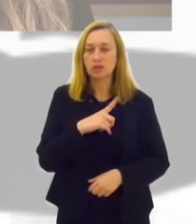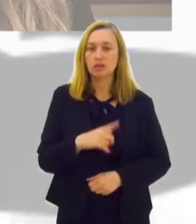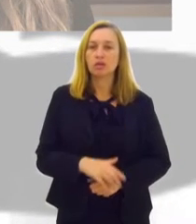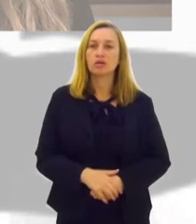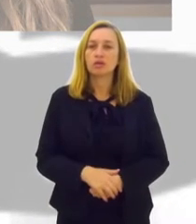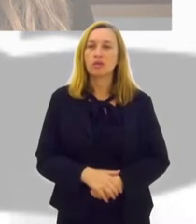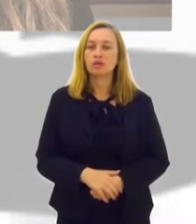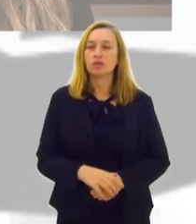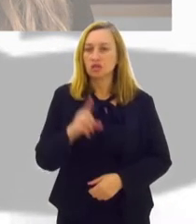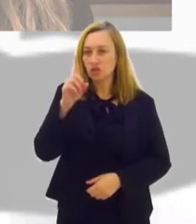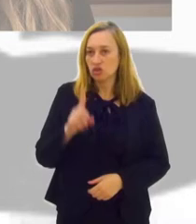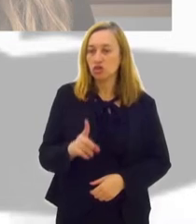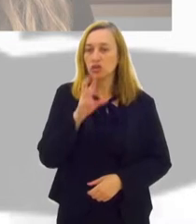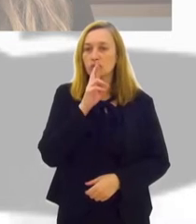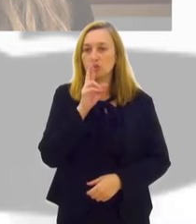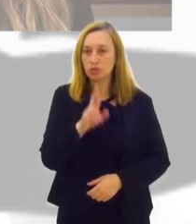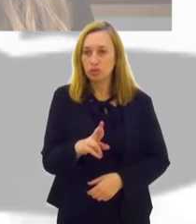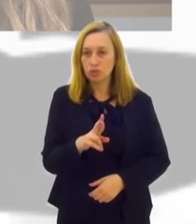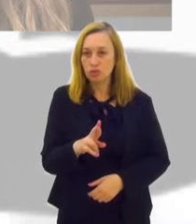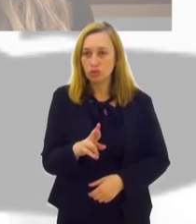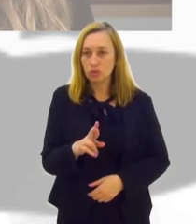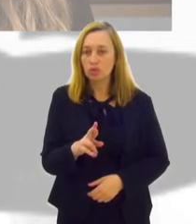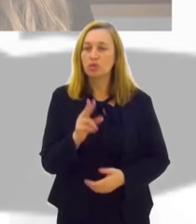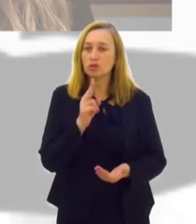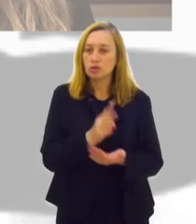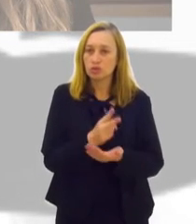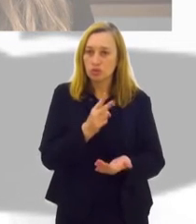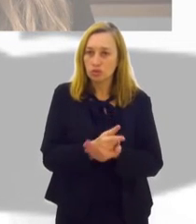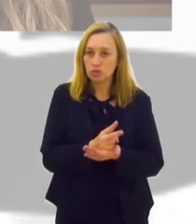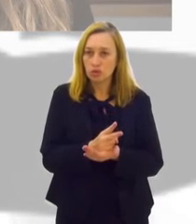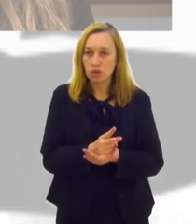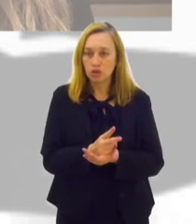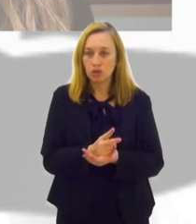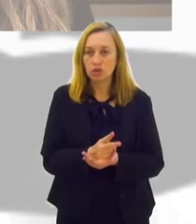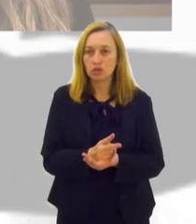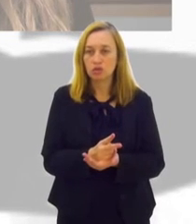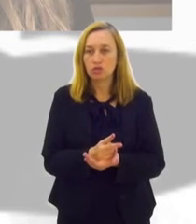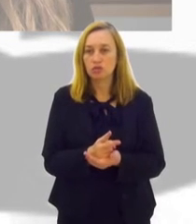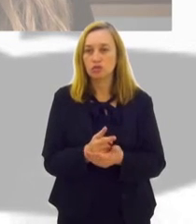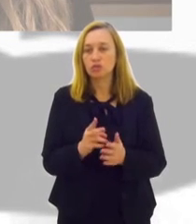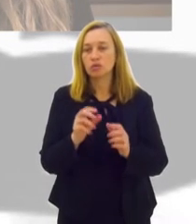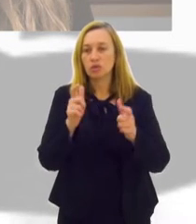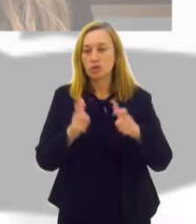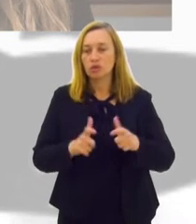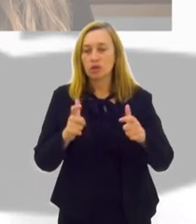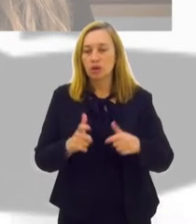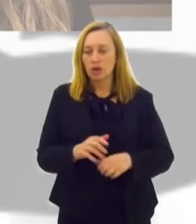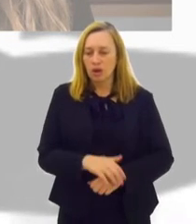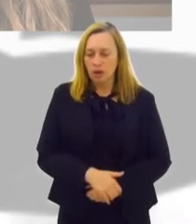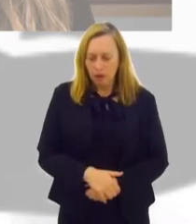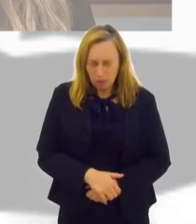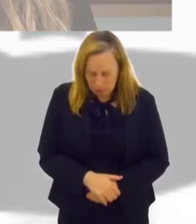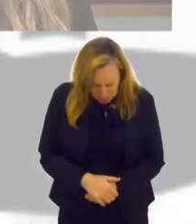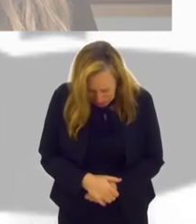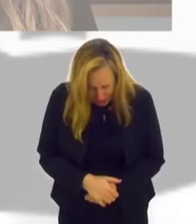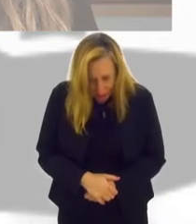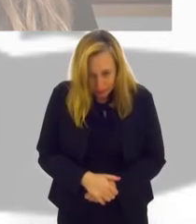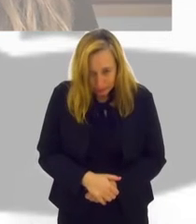responsável por custear esse direito de resposta nos mesmos padrões em que foi feita a